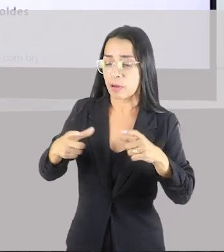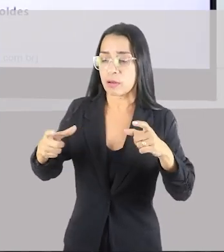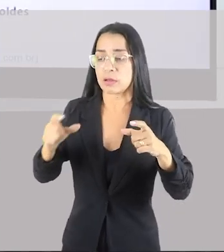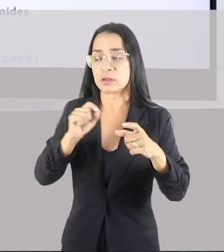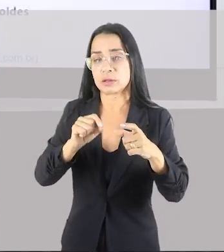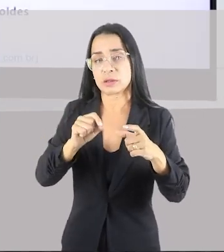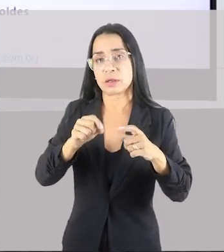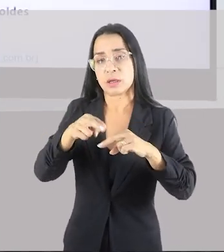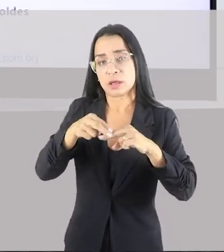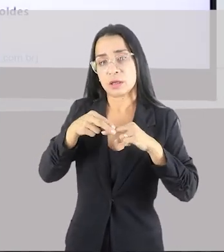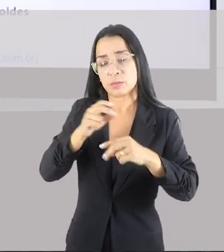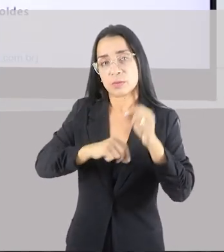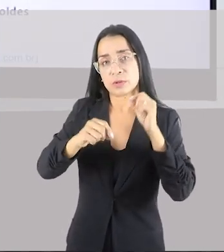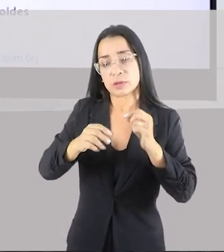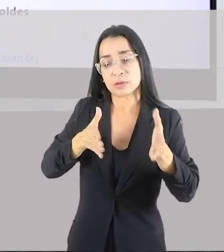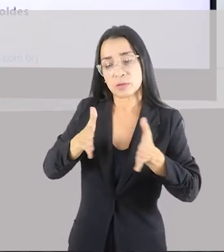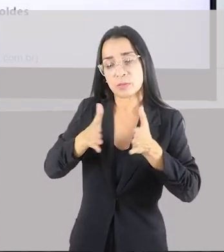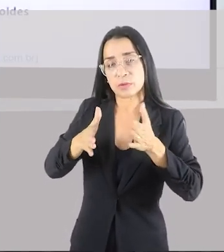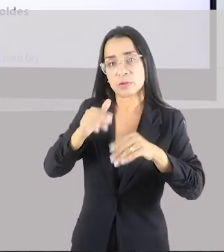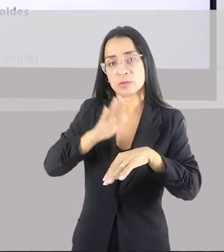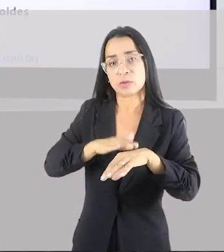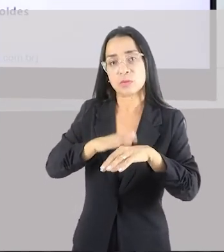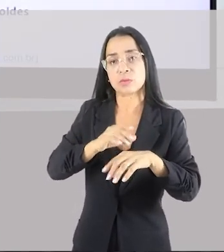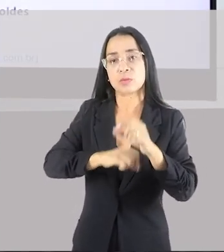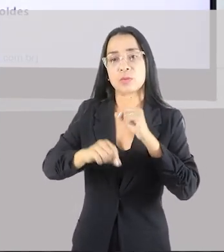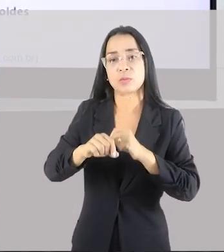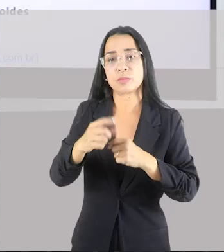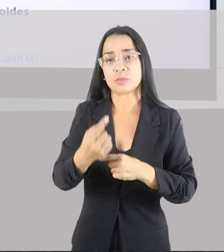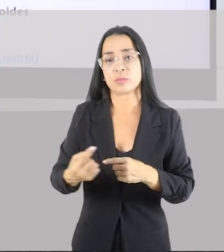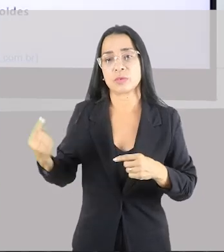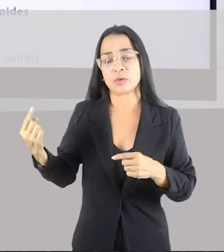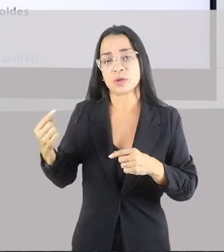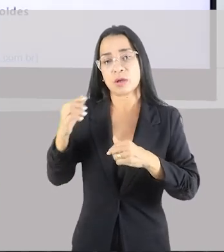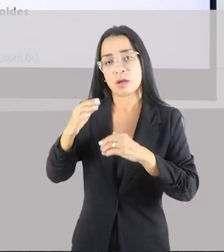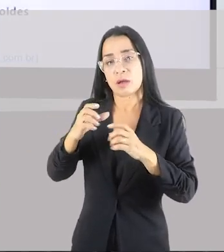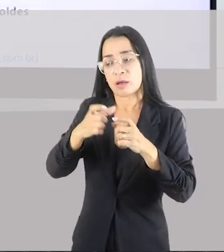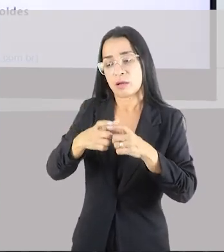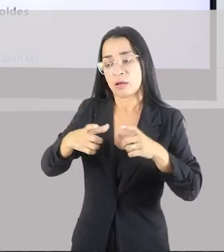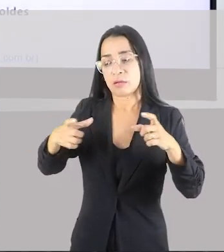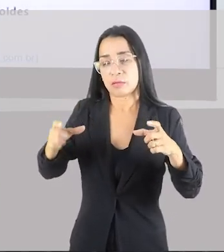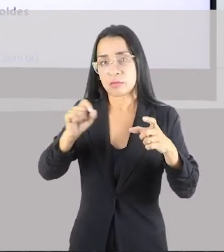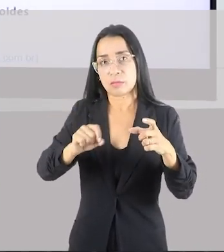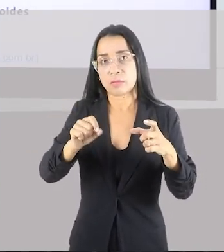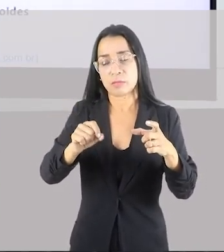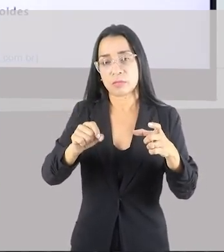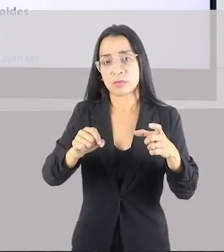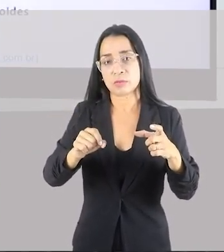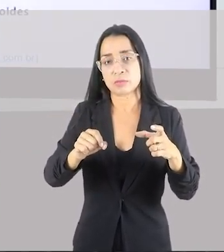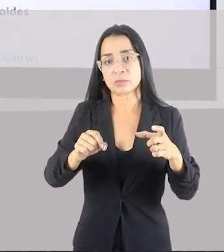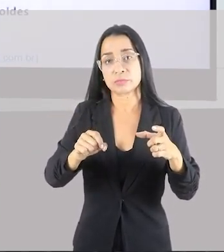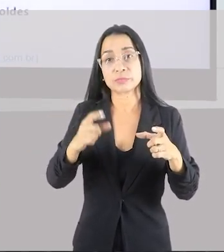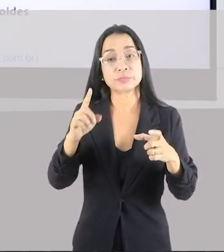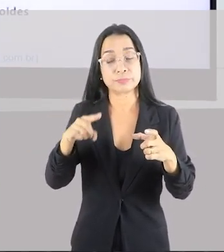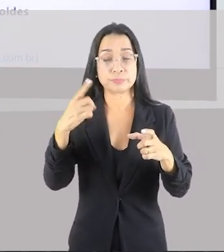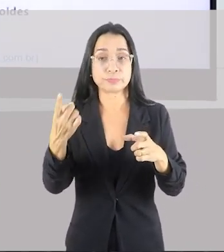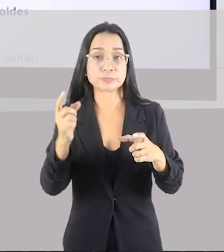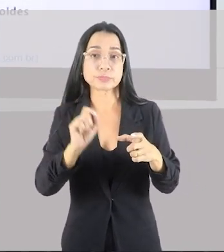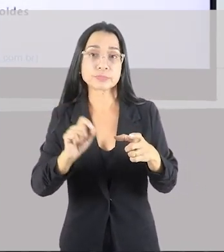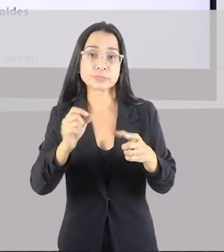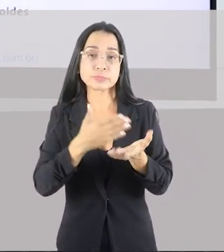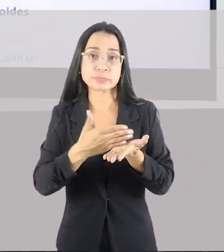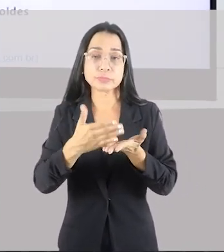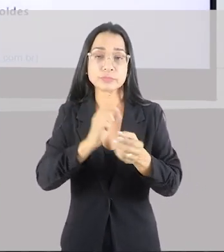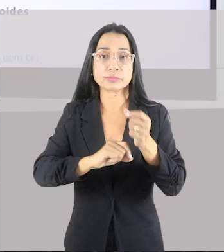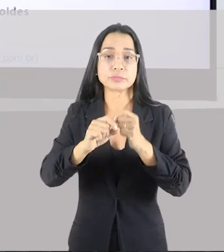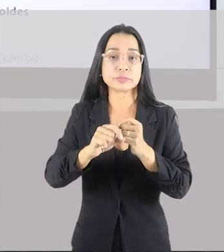que a esse período a gente vai dar o nome de período de crescimento. Quando essa espermatogônia, né, passa